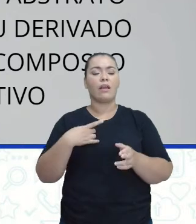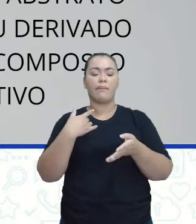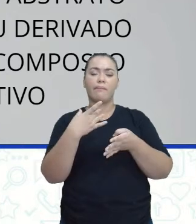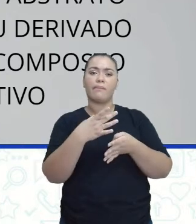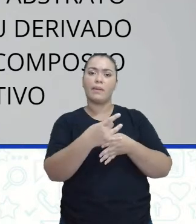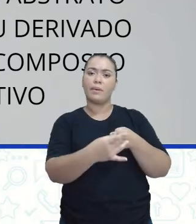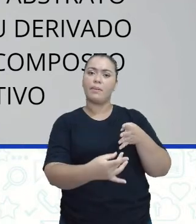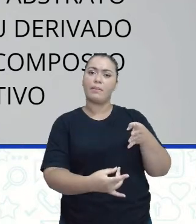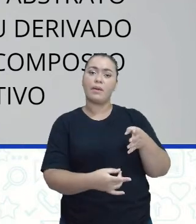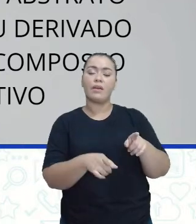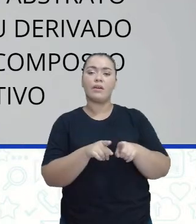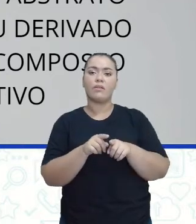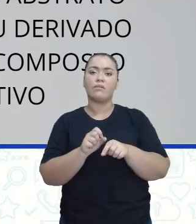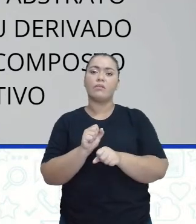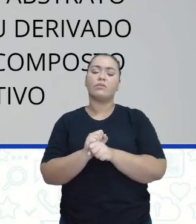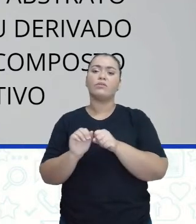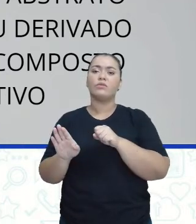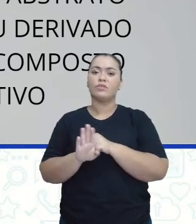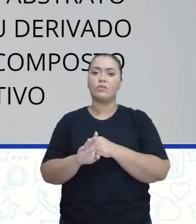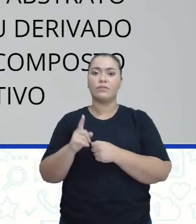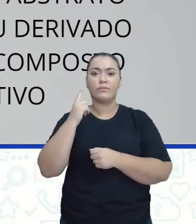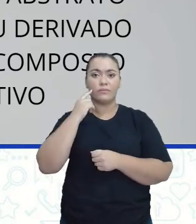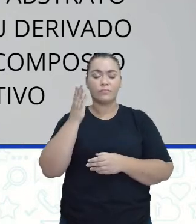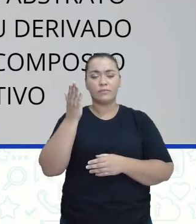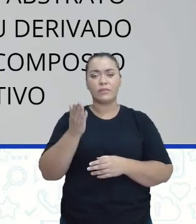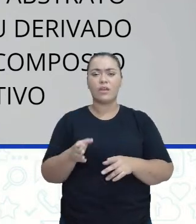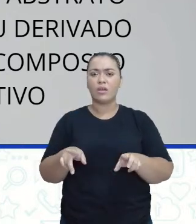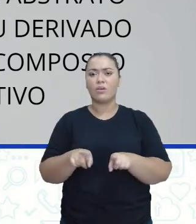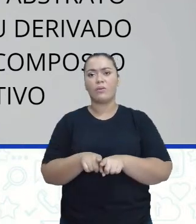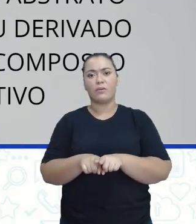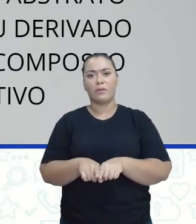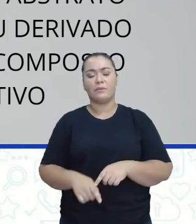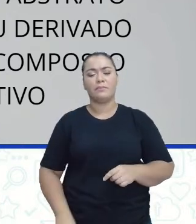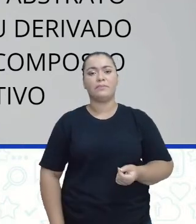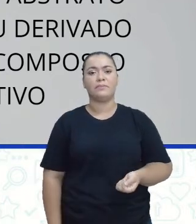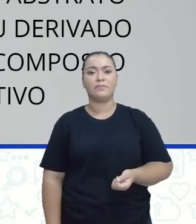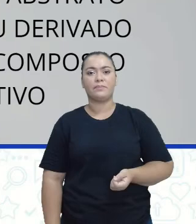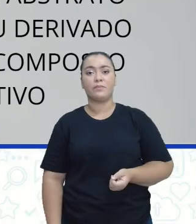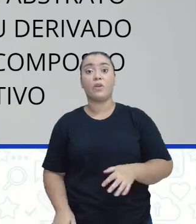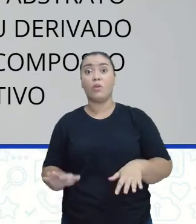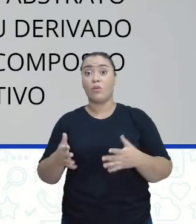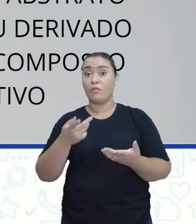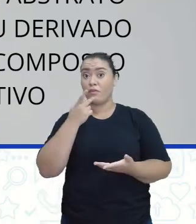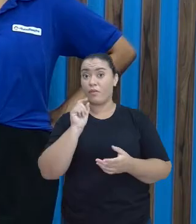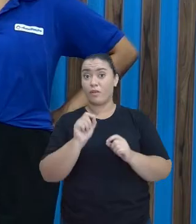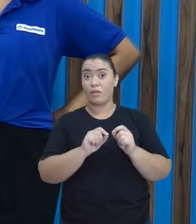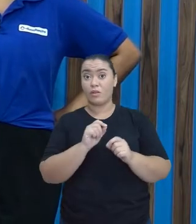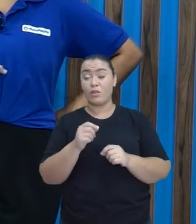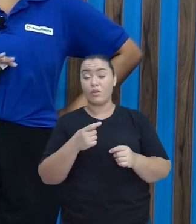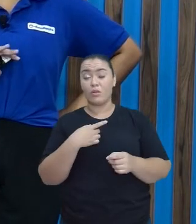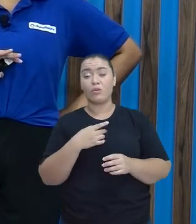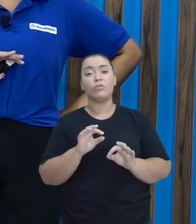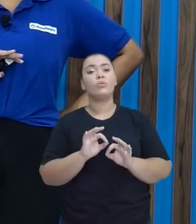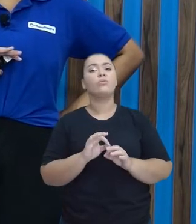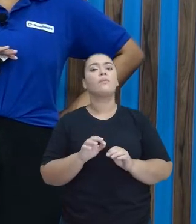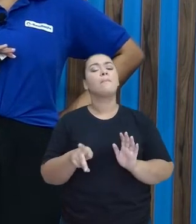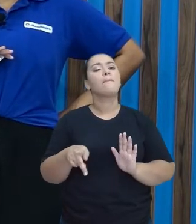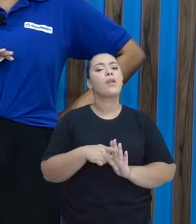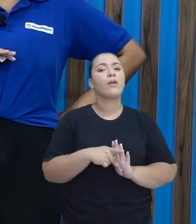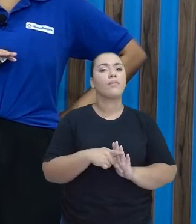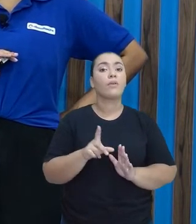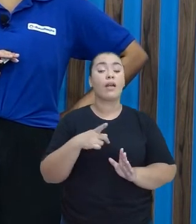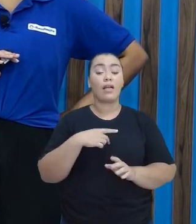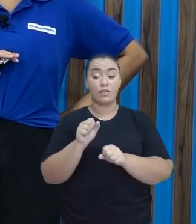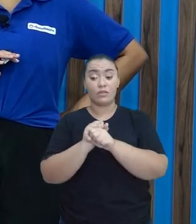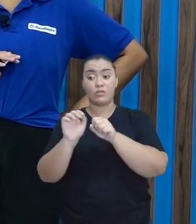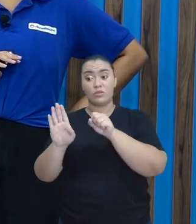abstrato, primitivo ou derivado, simples ou composto e coletivo. Quando eu falo comum e próprio, eu quero dizer aqueles